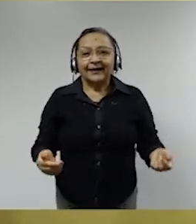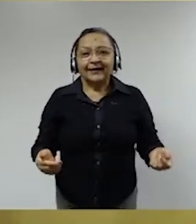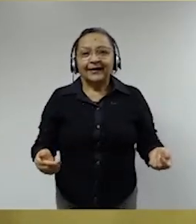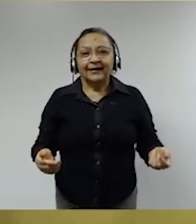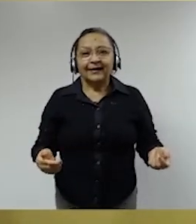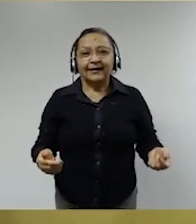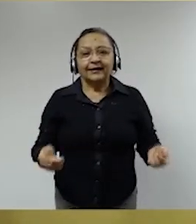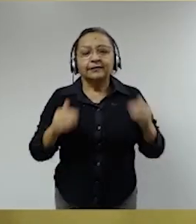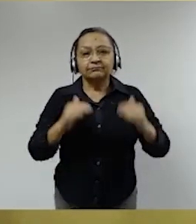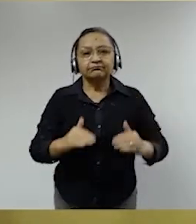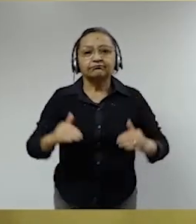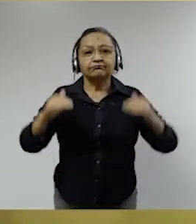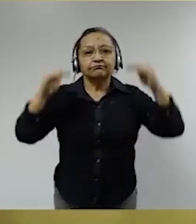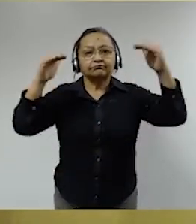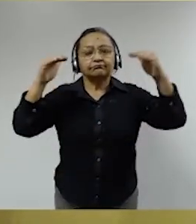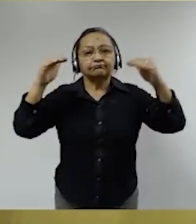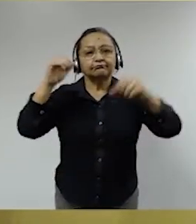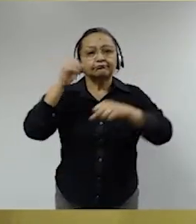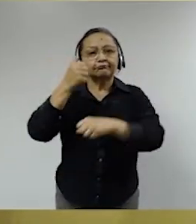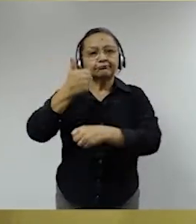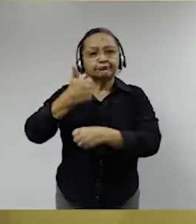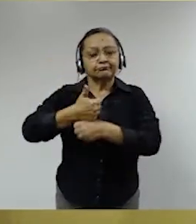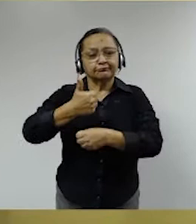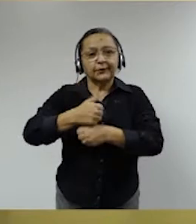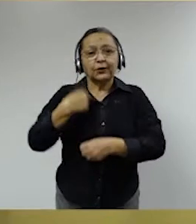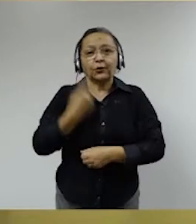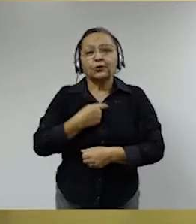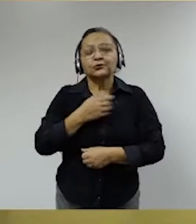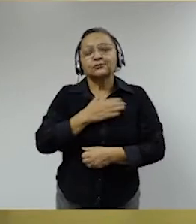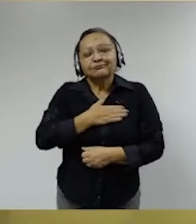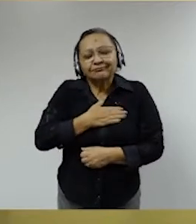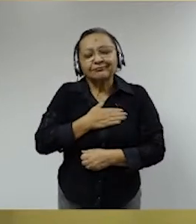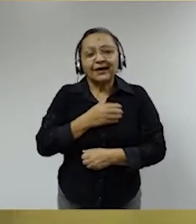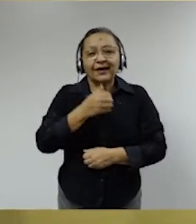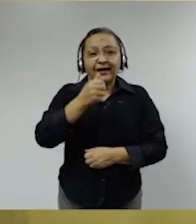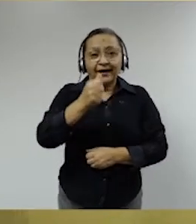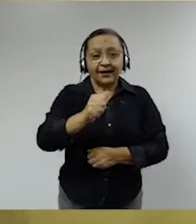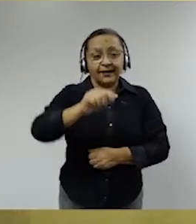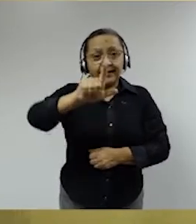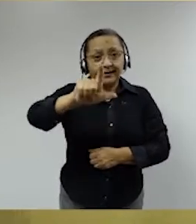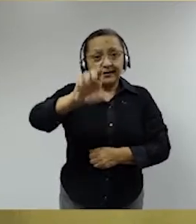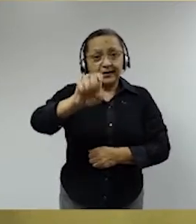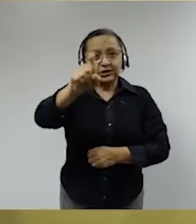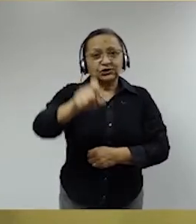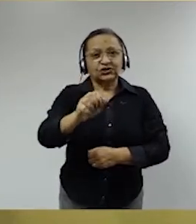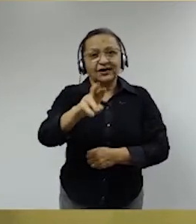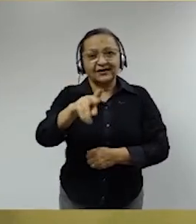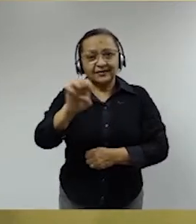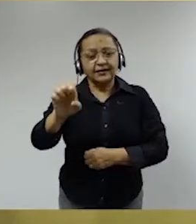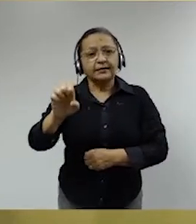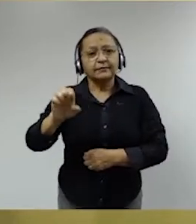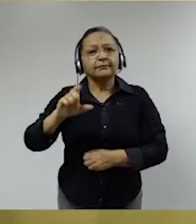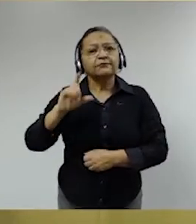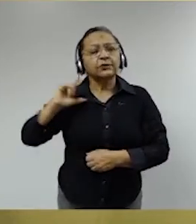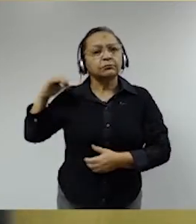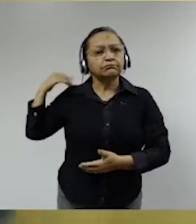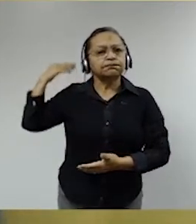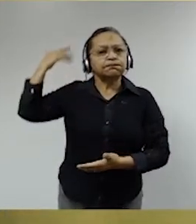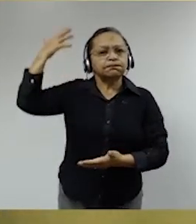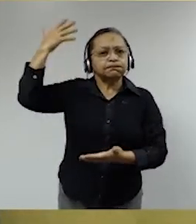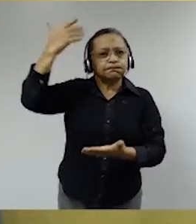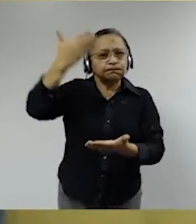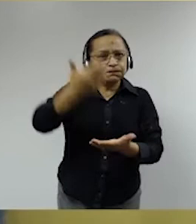O superintendente, nosso querido Alexandre Cordeiro, fez esse apanhado geral, né, do que eu